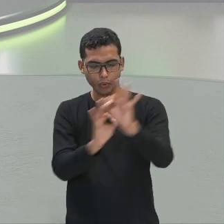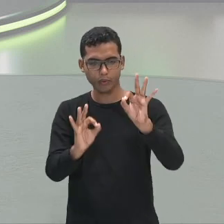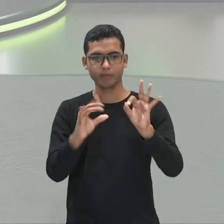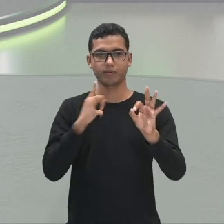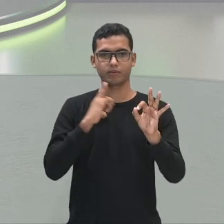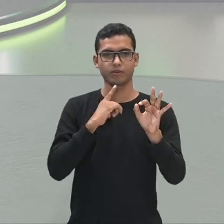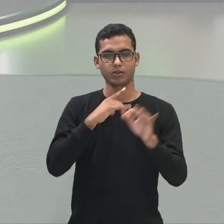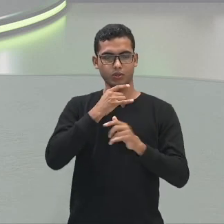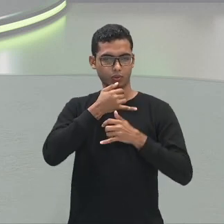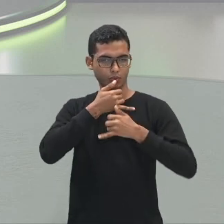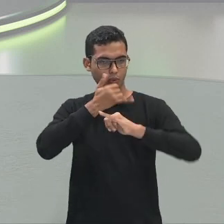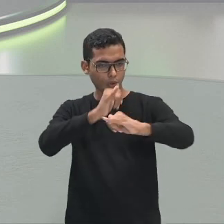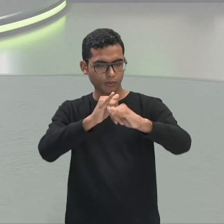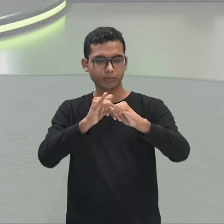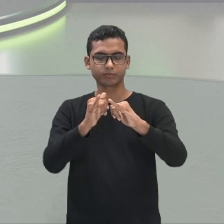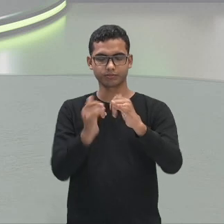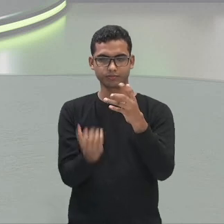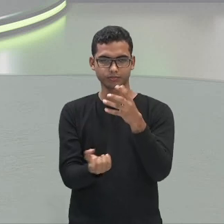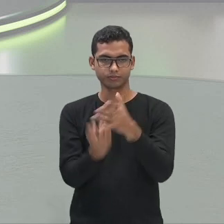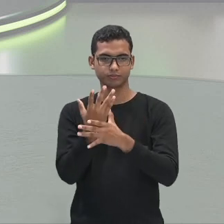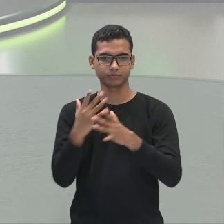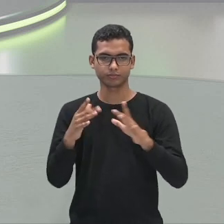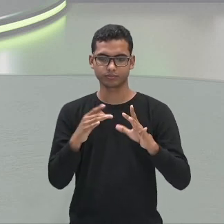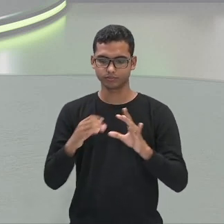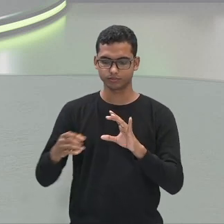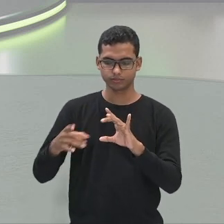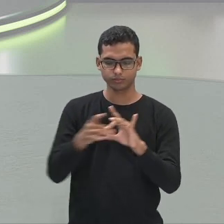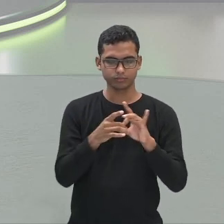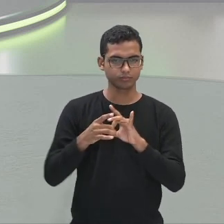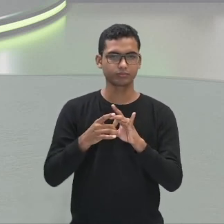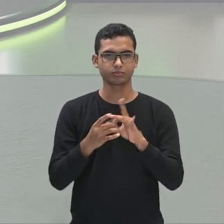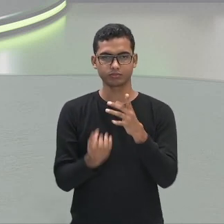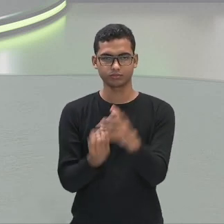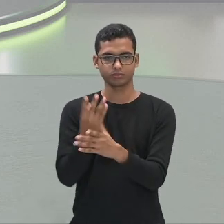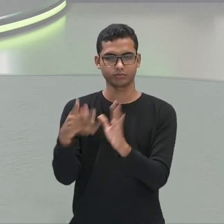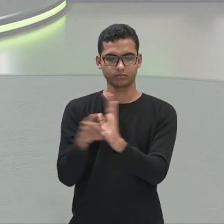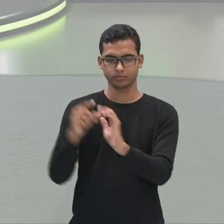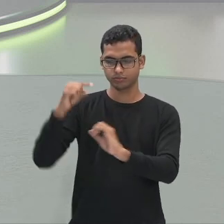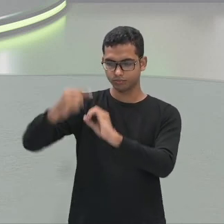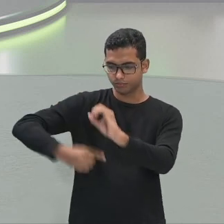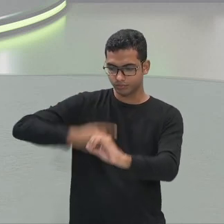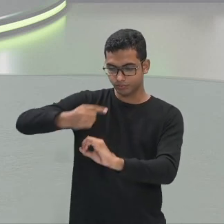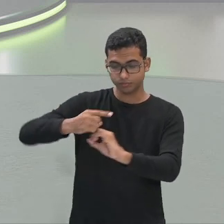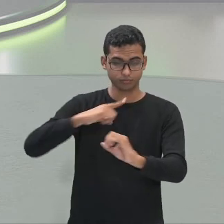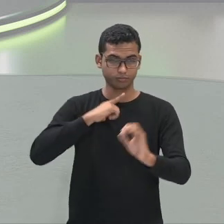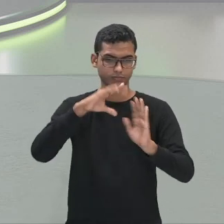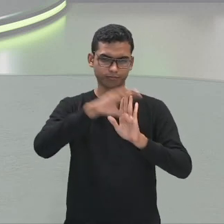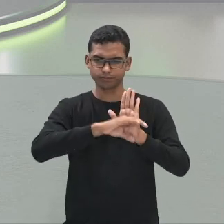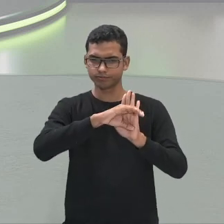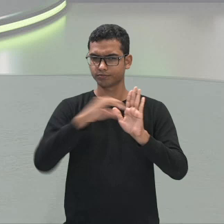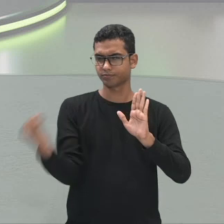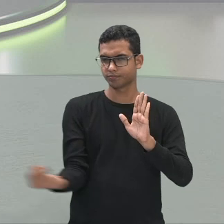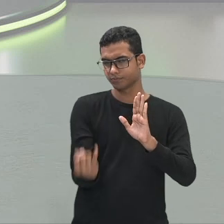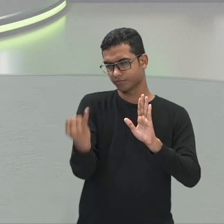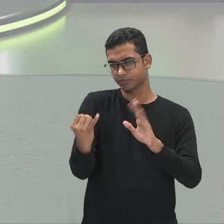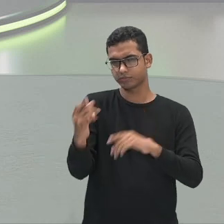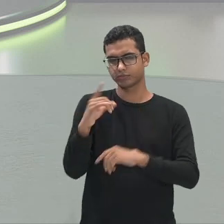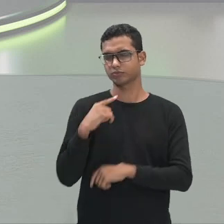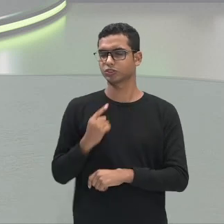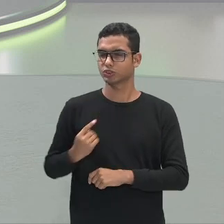elétrica que o formam. Nós teremos uma definição muito importante que muitas das